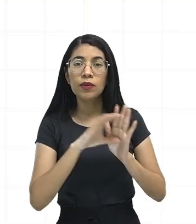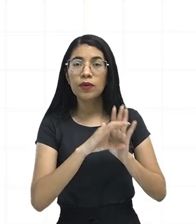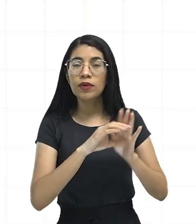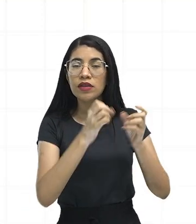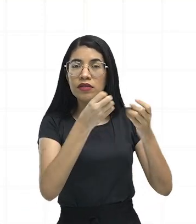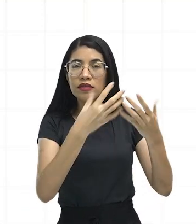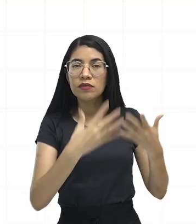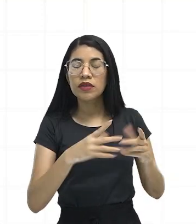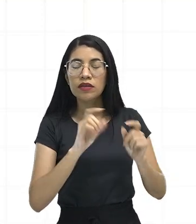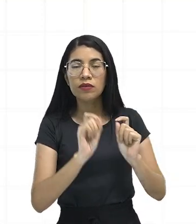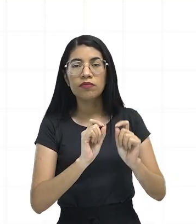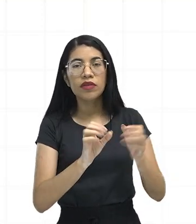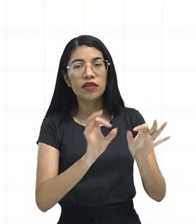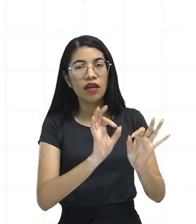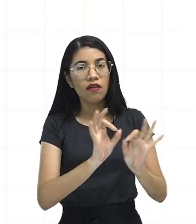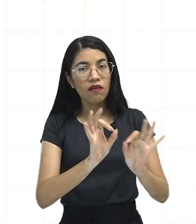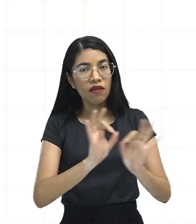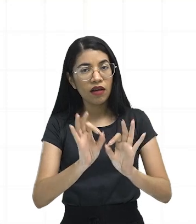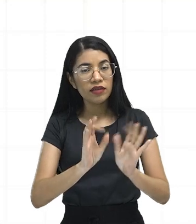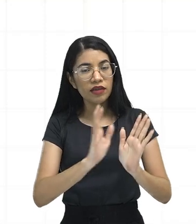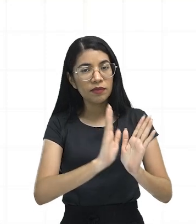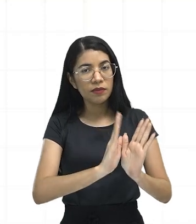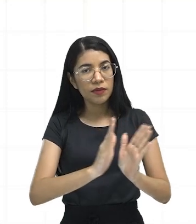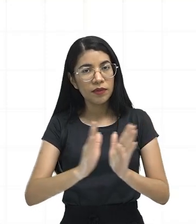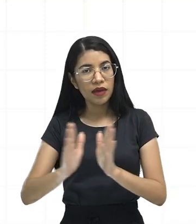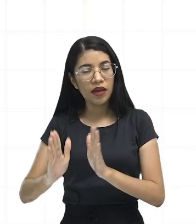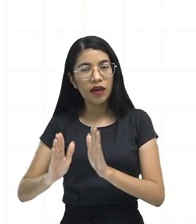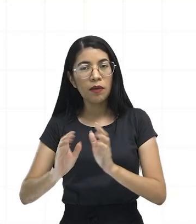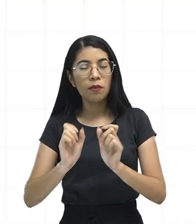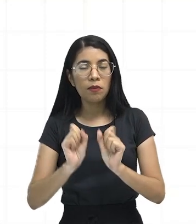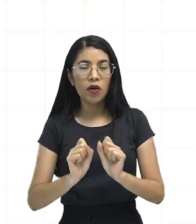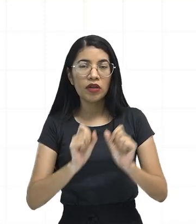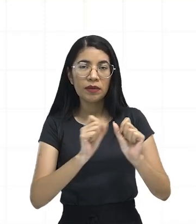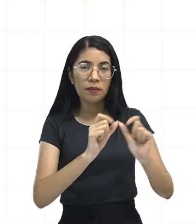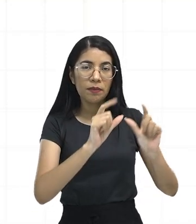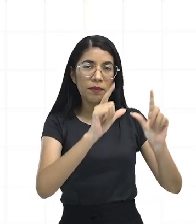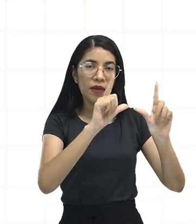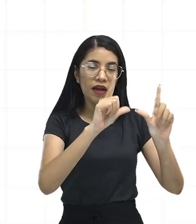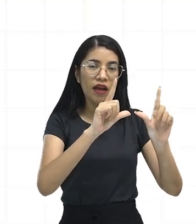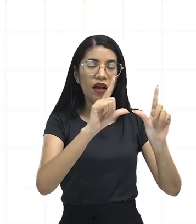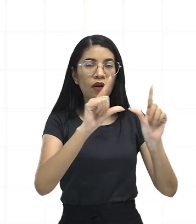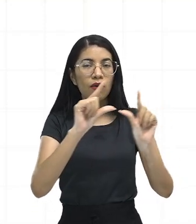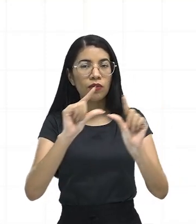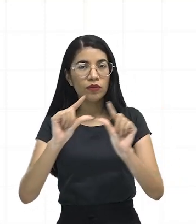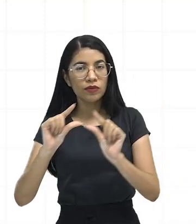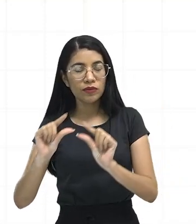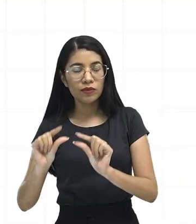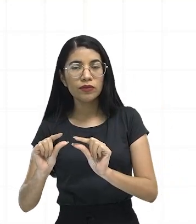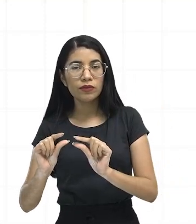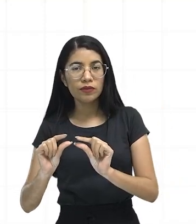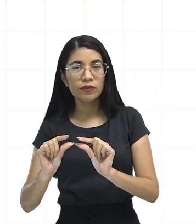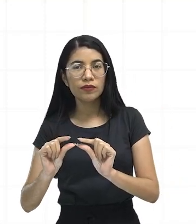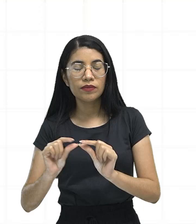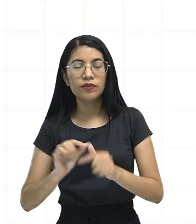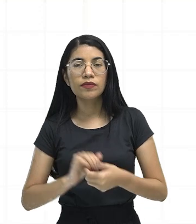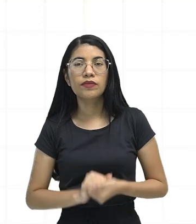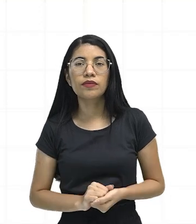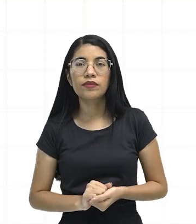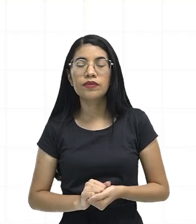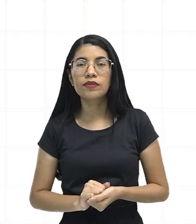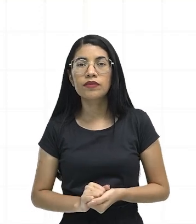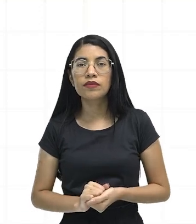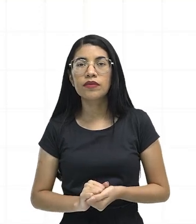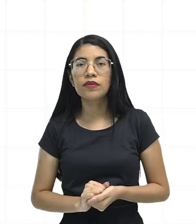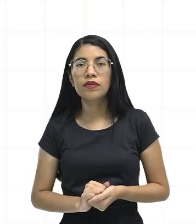eles são organizados em ordem crescente ou decrescente. Tudo